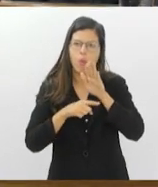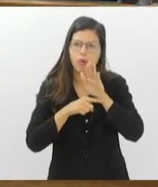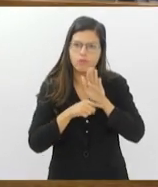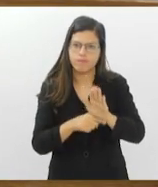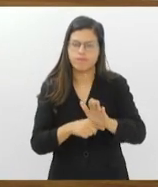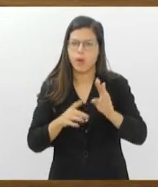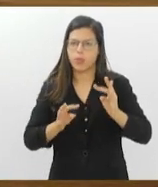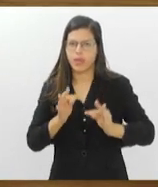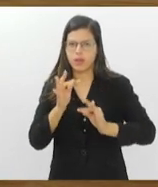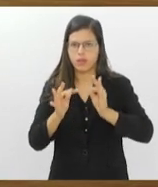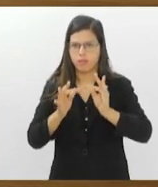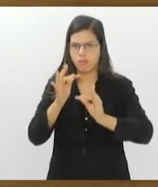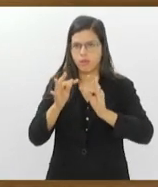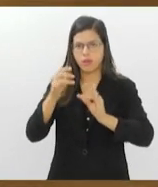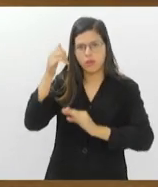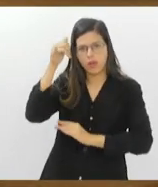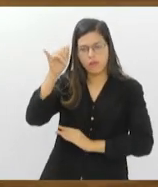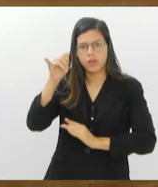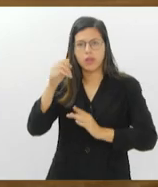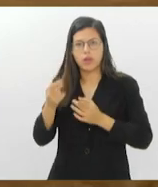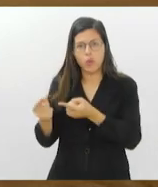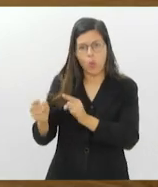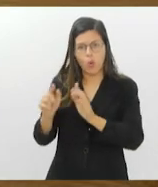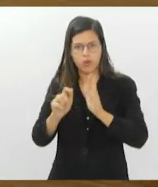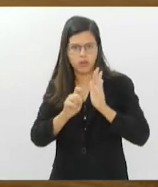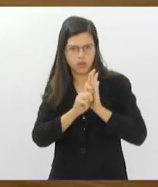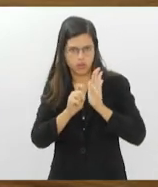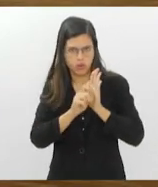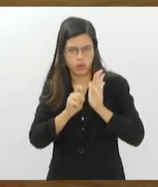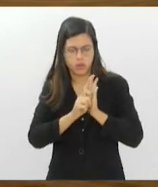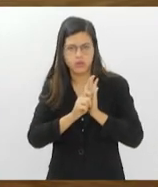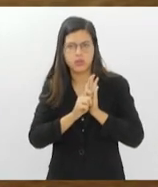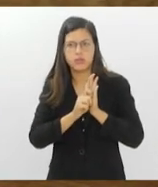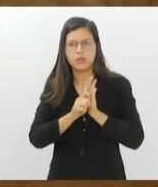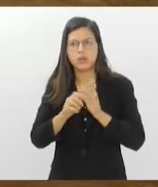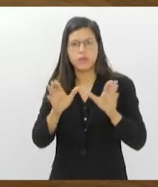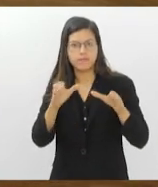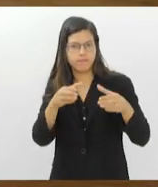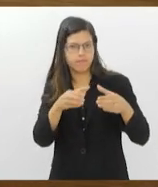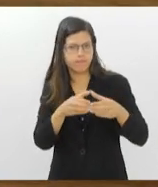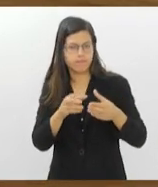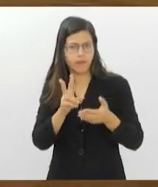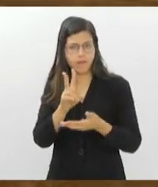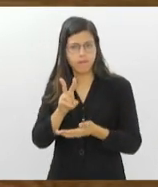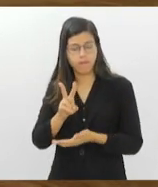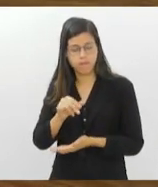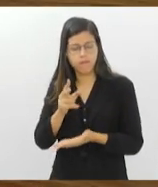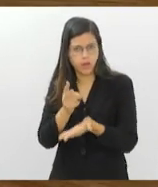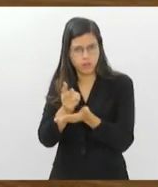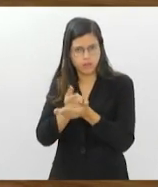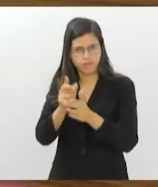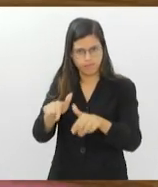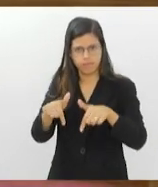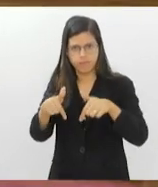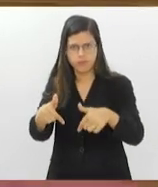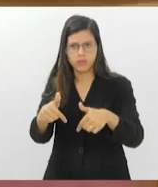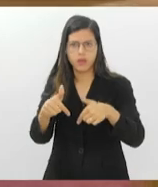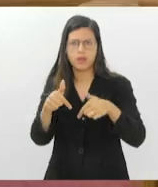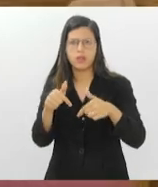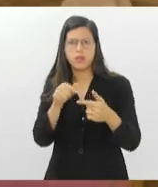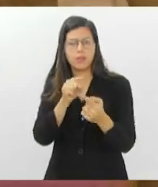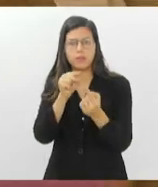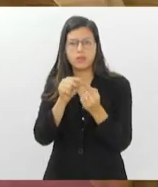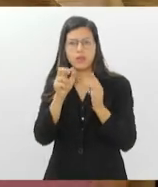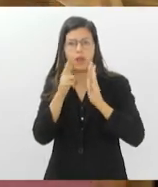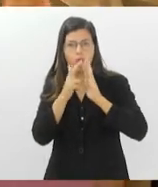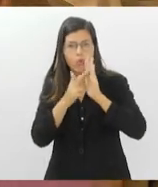nos tratamentos de prevenção e combate às drogas. E que a comissão vai continuar atuando para regulamentar clínicas